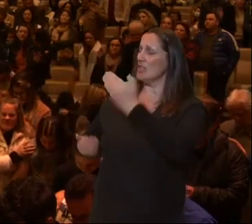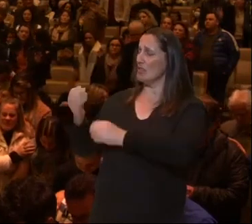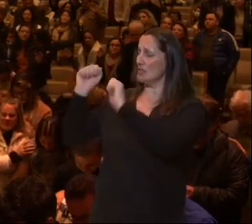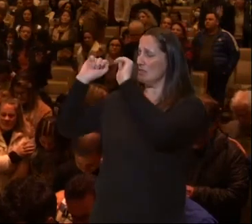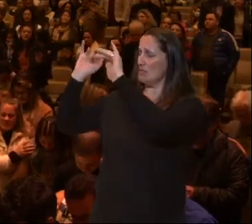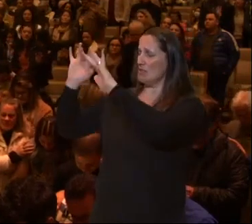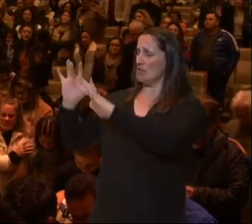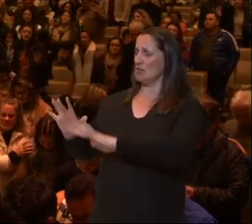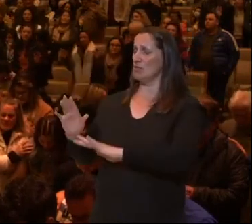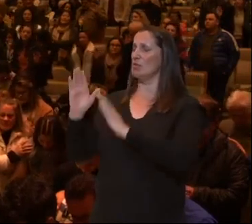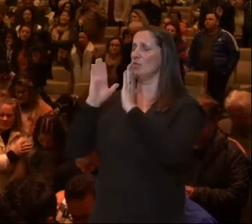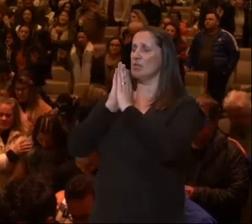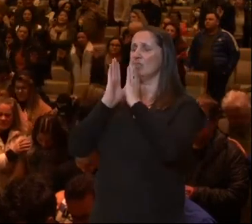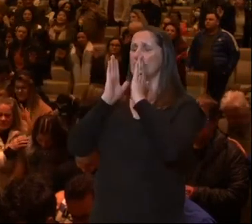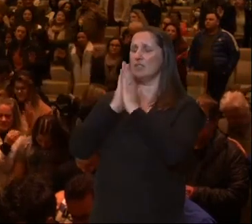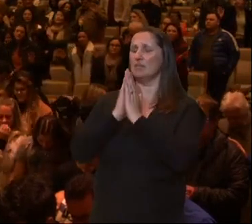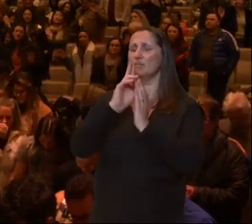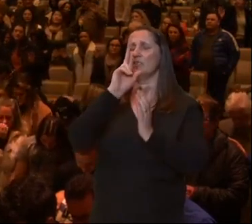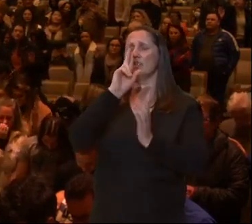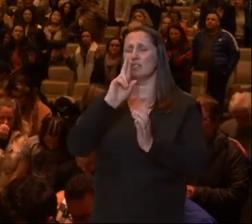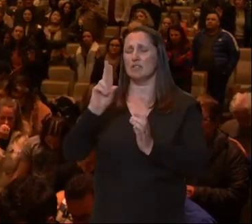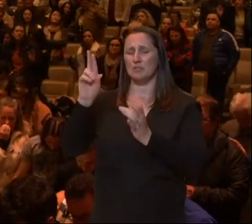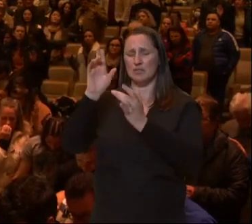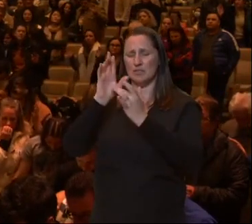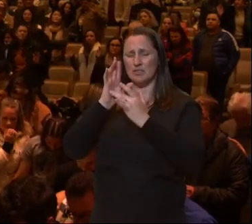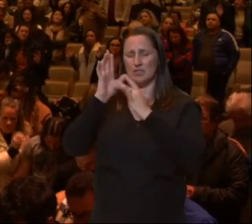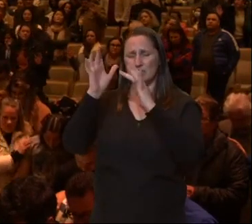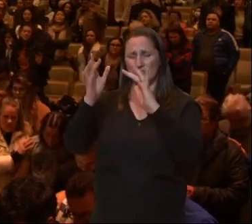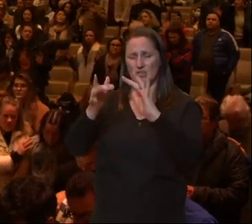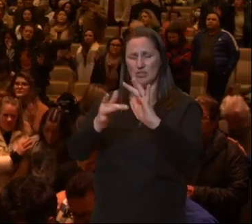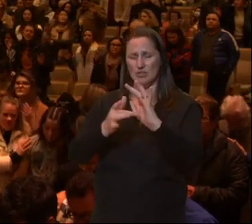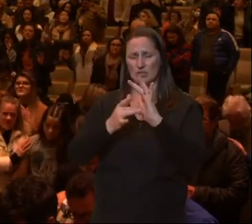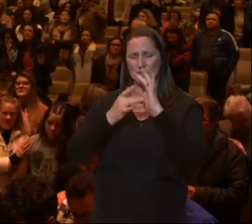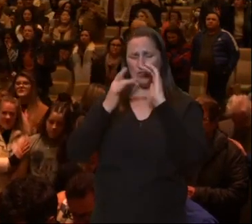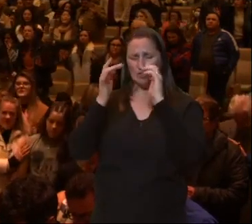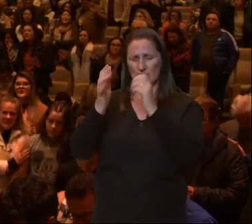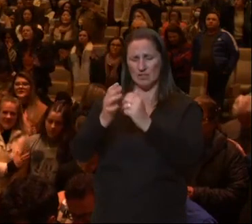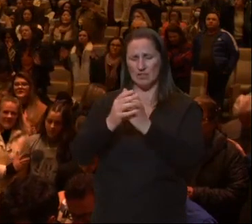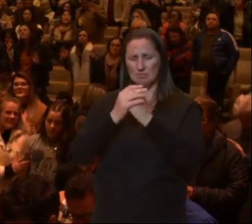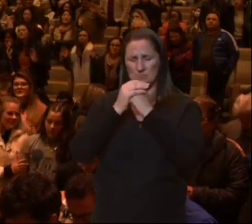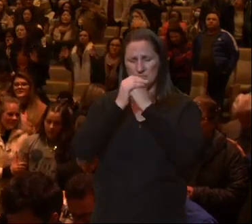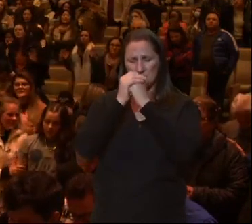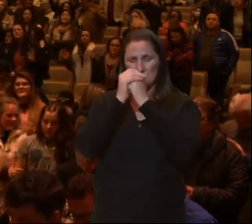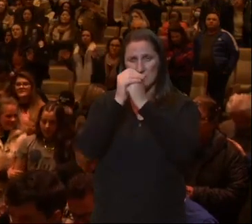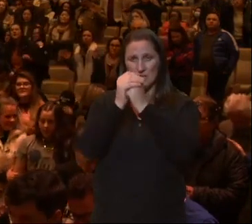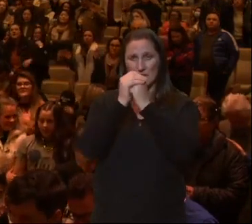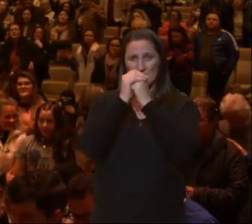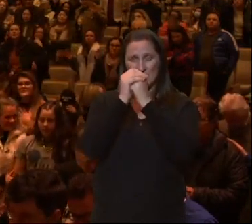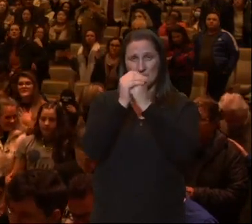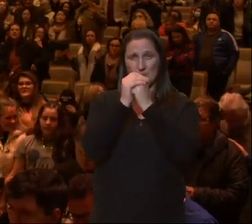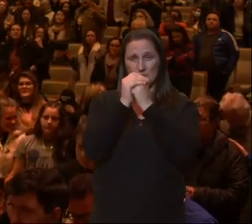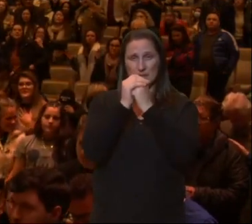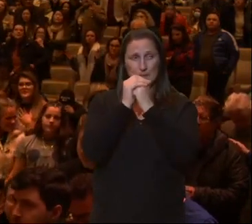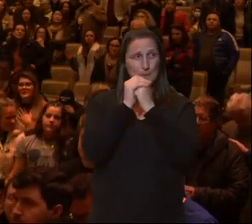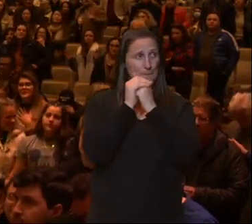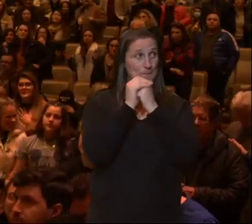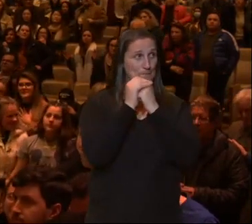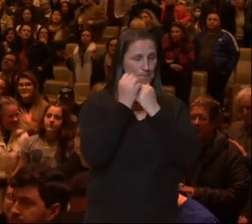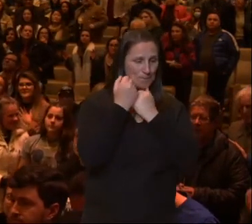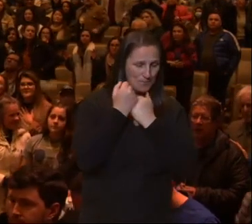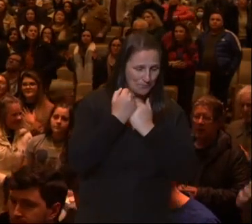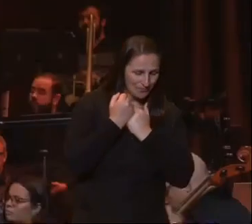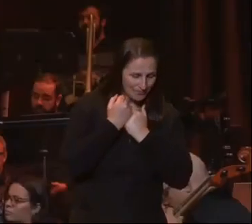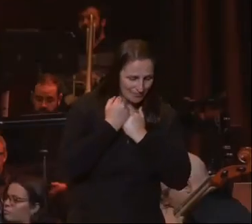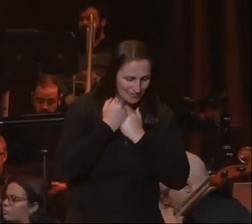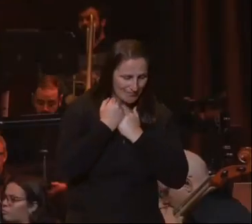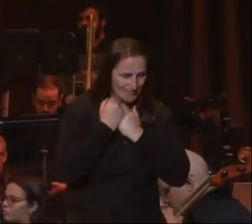nossa oração, em nome de Jesus. Amém, amém. Dá uma olhada para